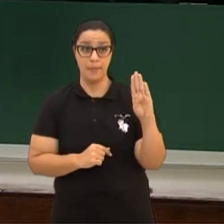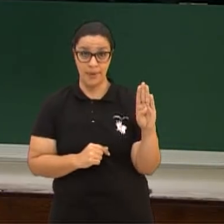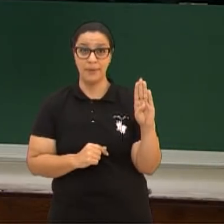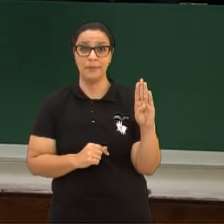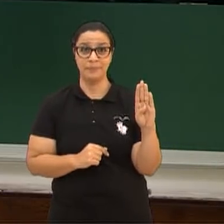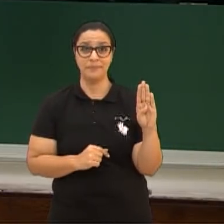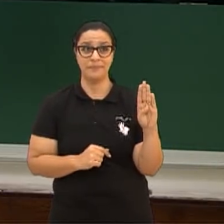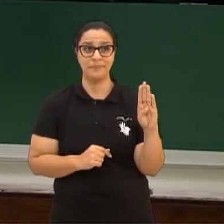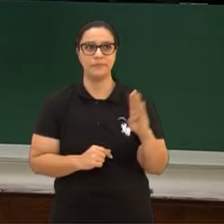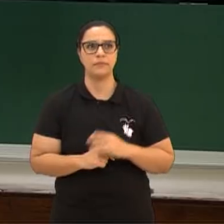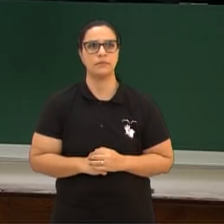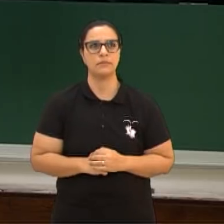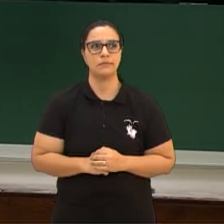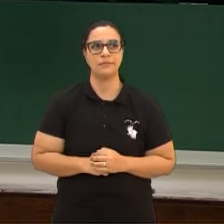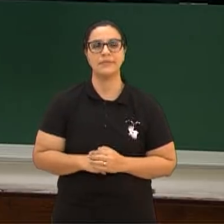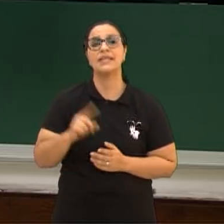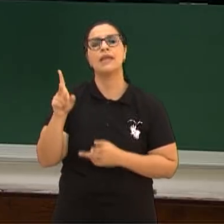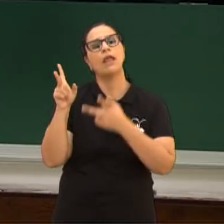a rest?